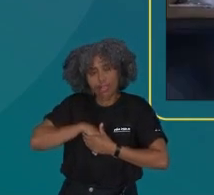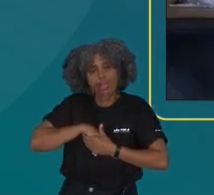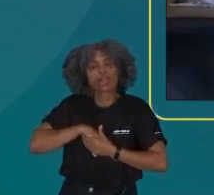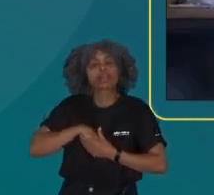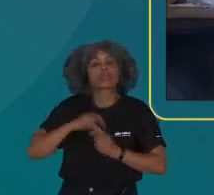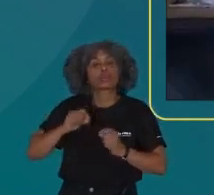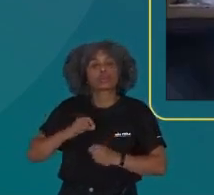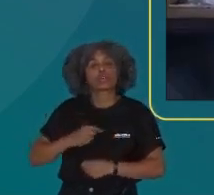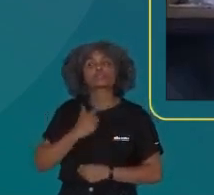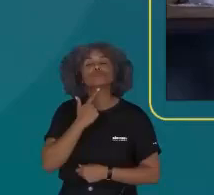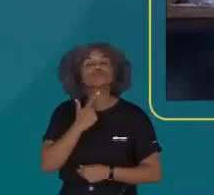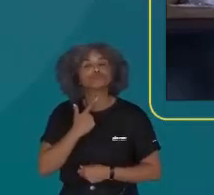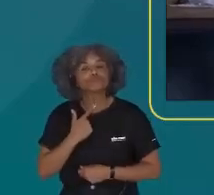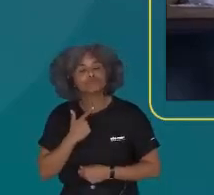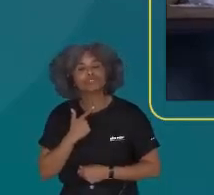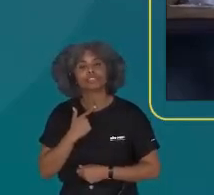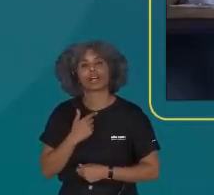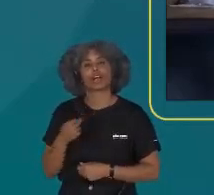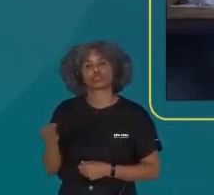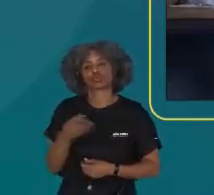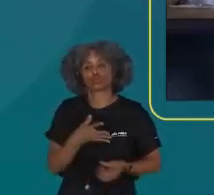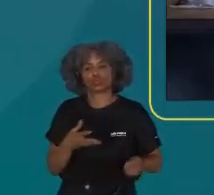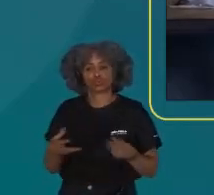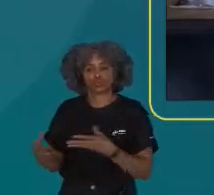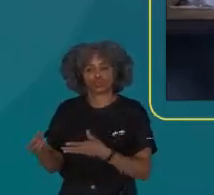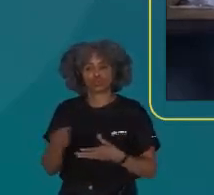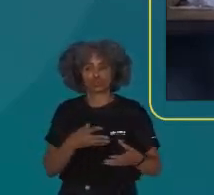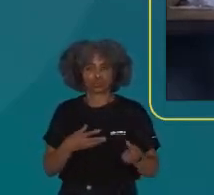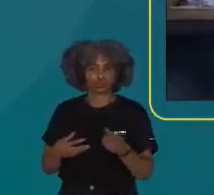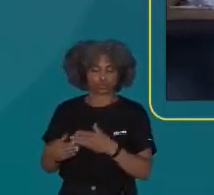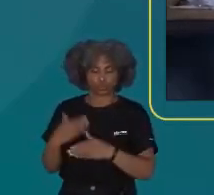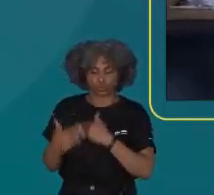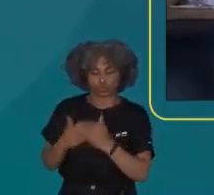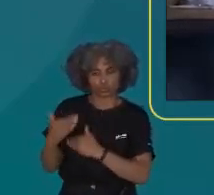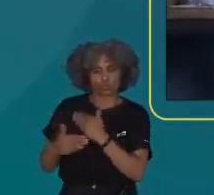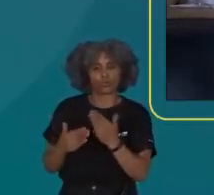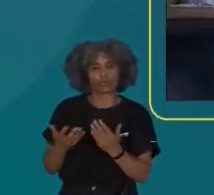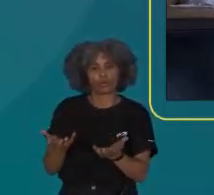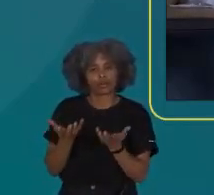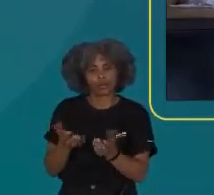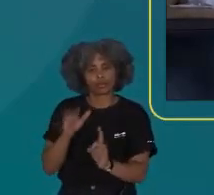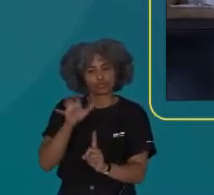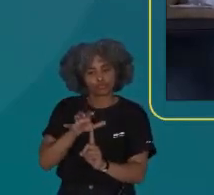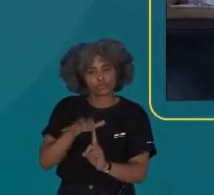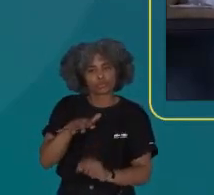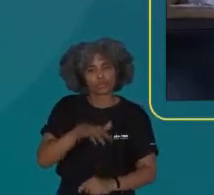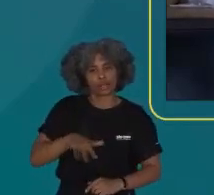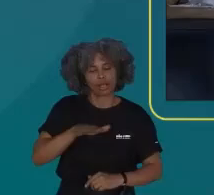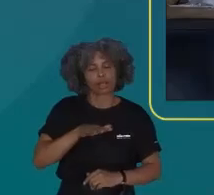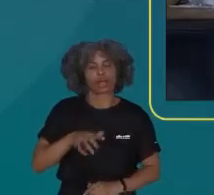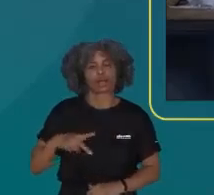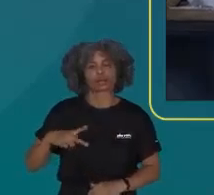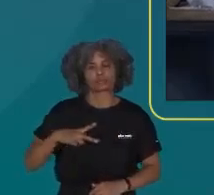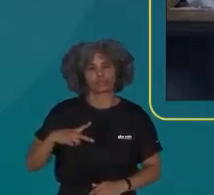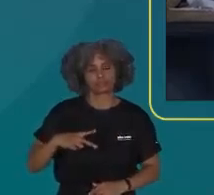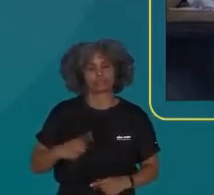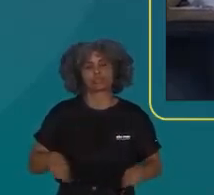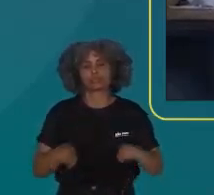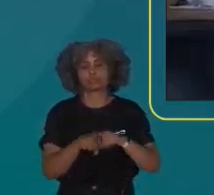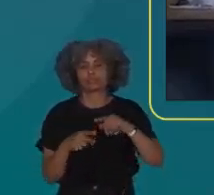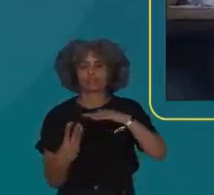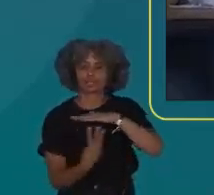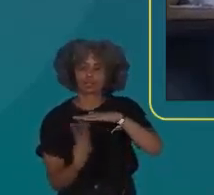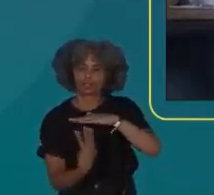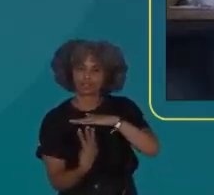de inovar. E vem fazendo isso de uma maneira a atrair o setor privado, o terceiro setor, criando